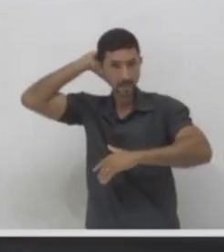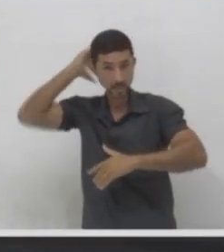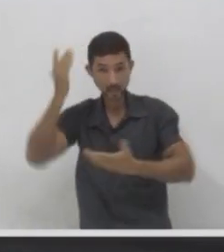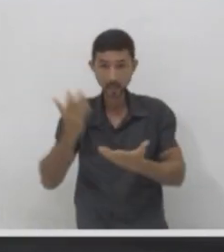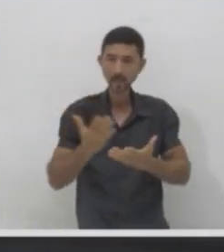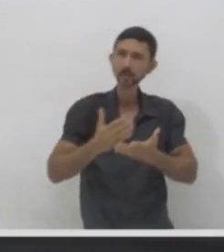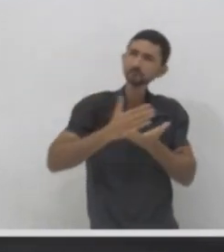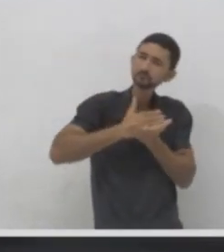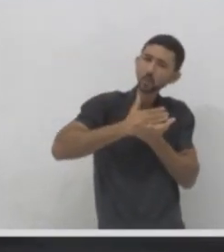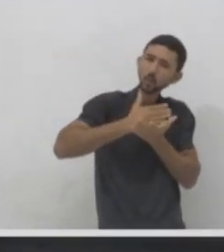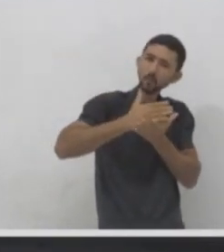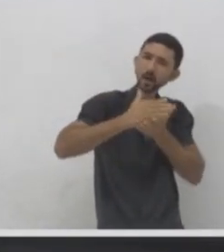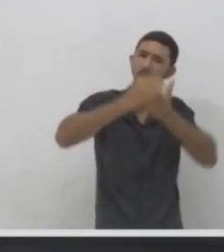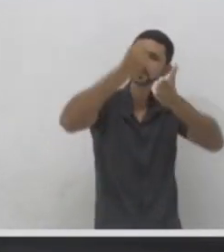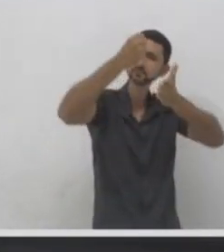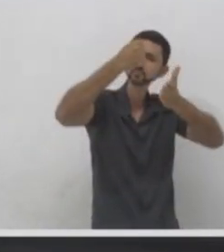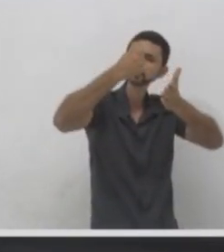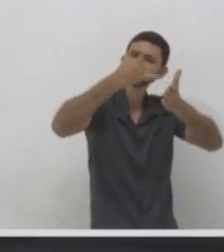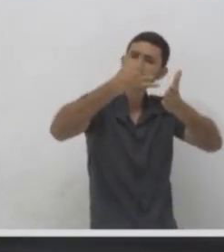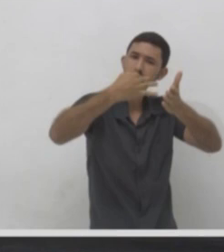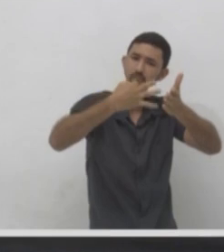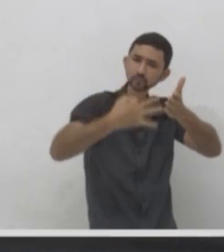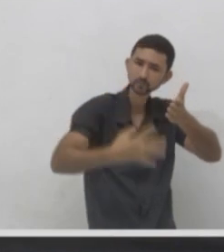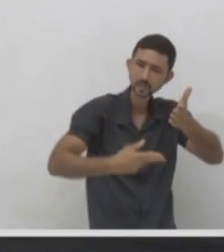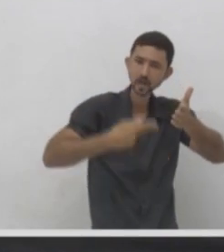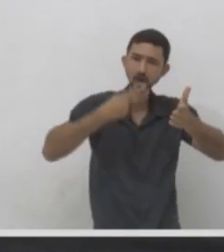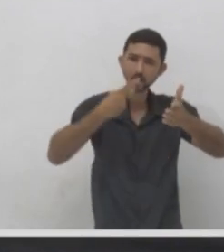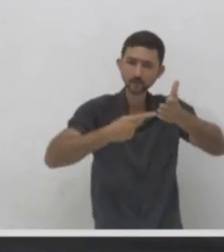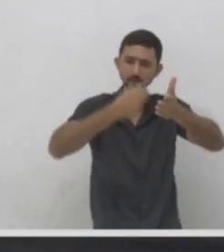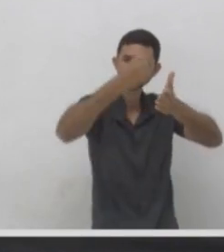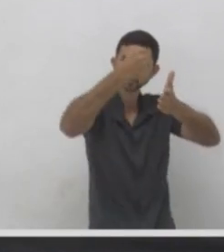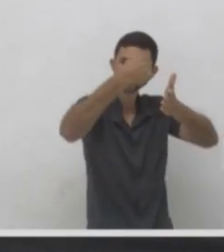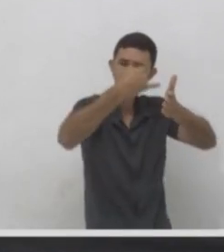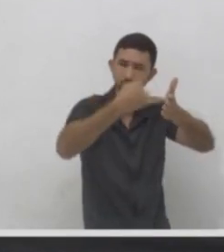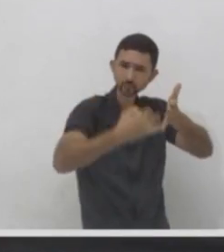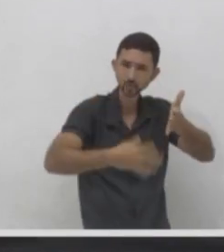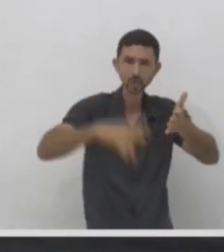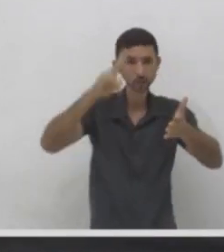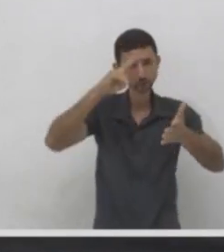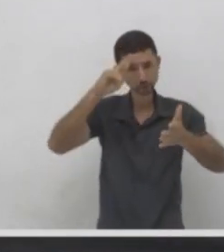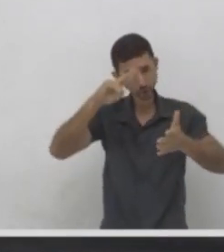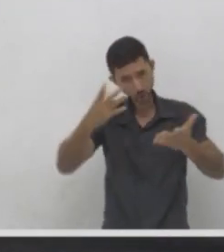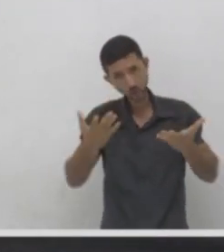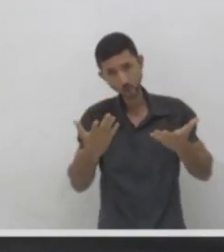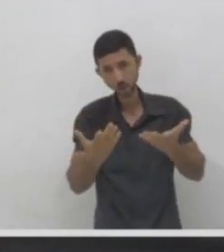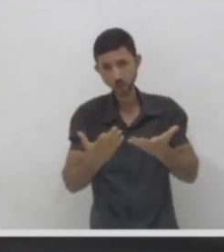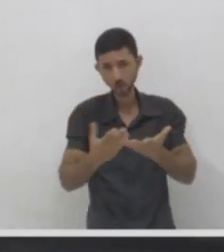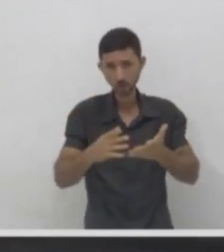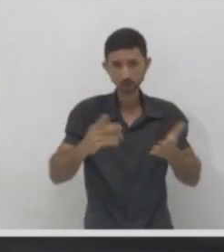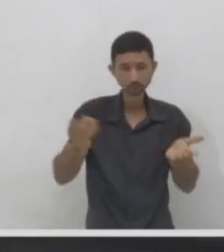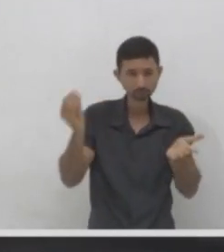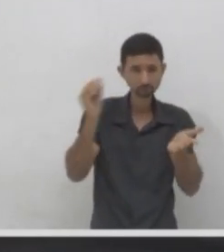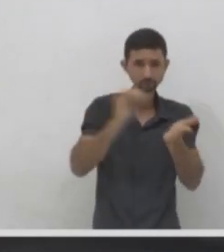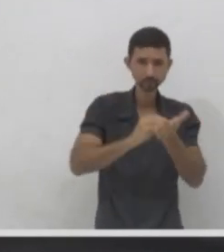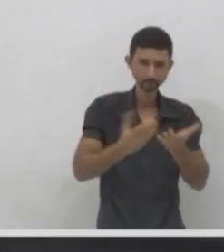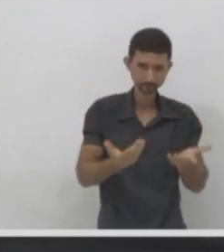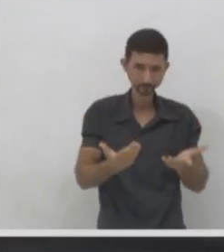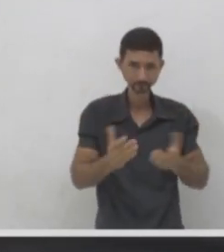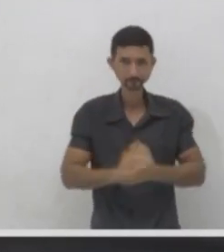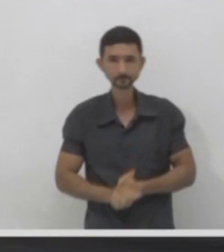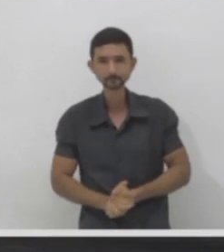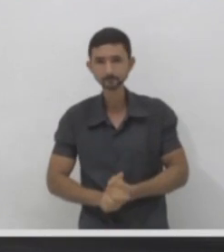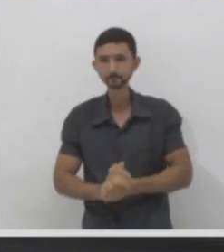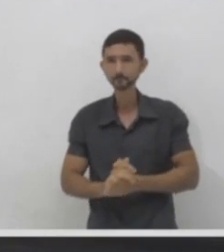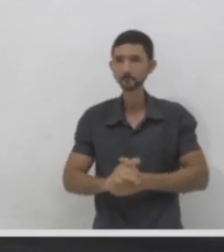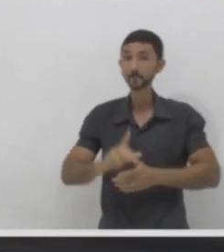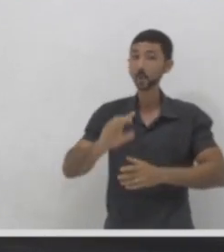você começa a descrever ou a narrar a sua história, essa situação, o fato que você quer colocar na história. Por outro